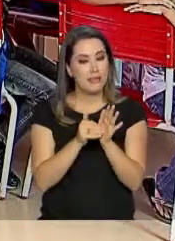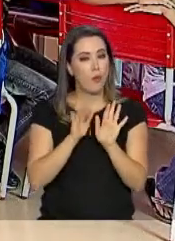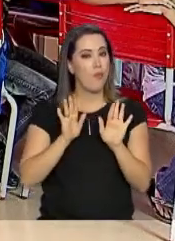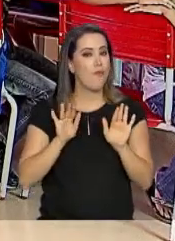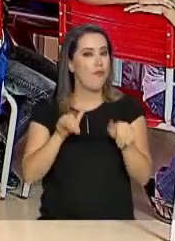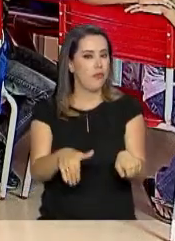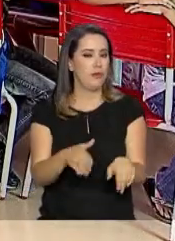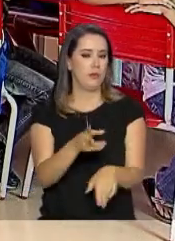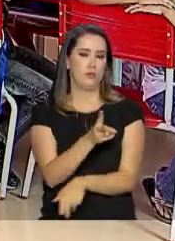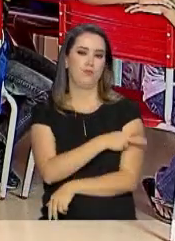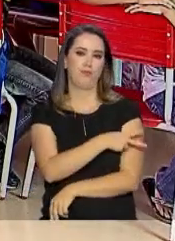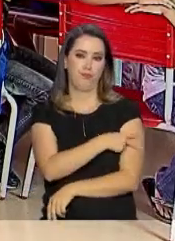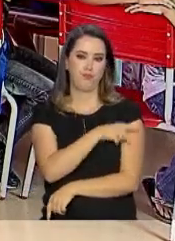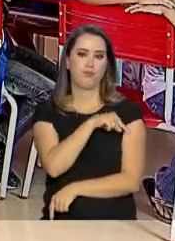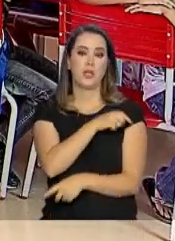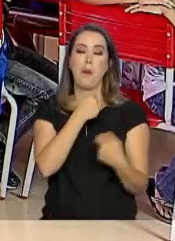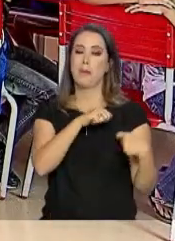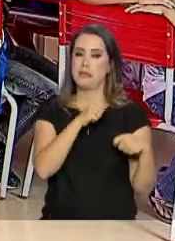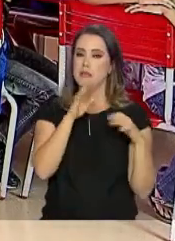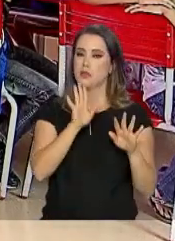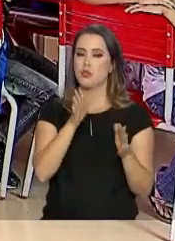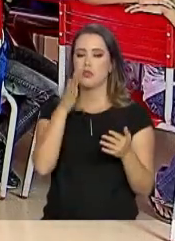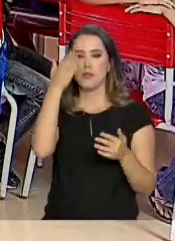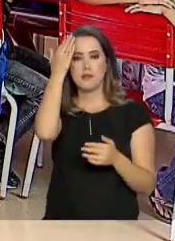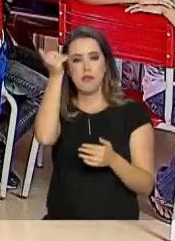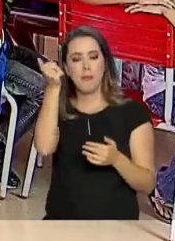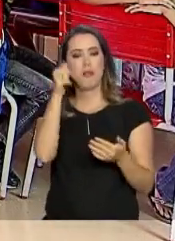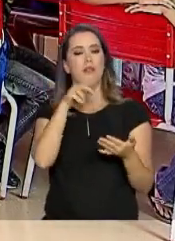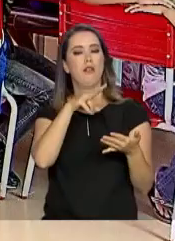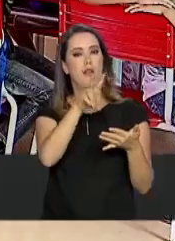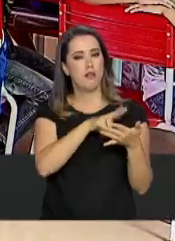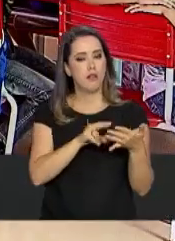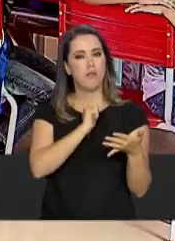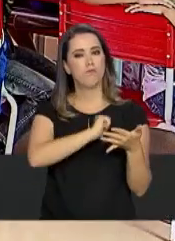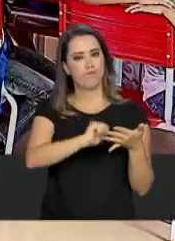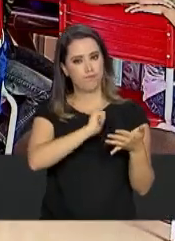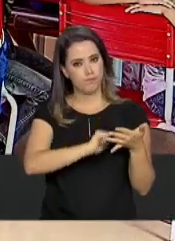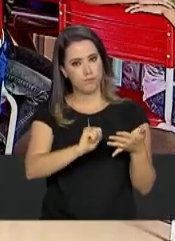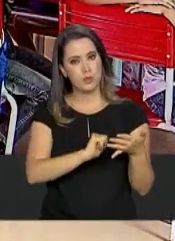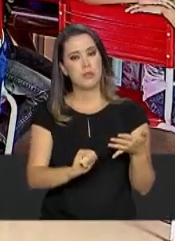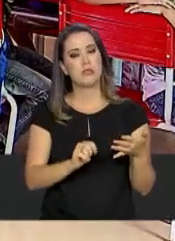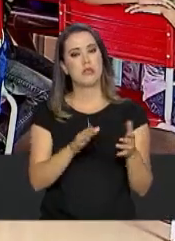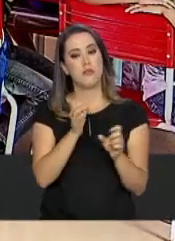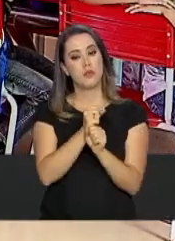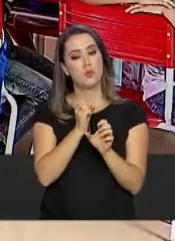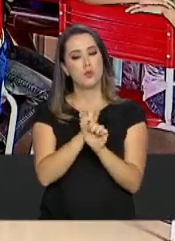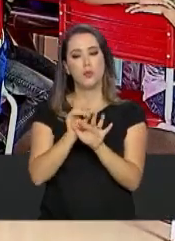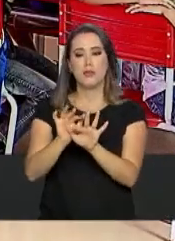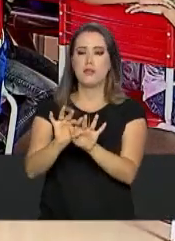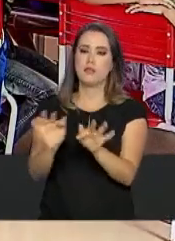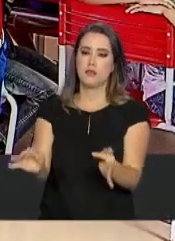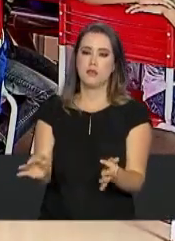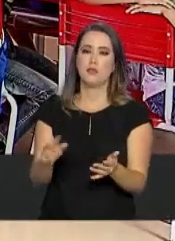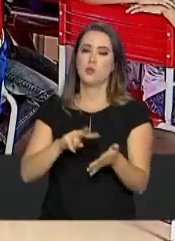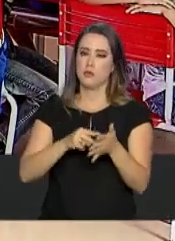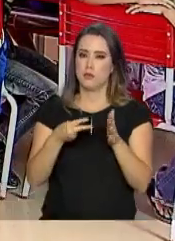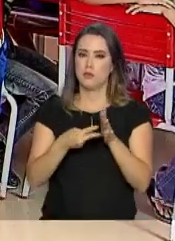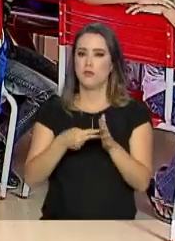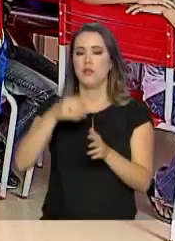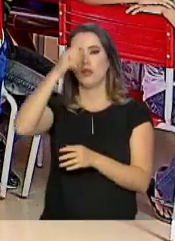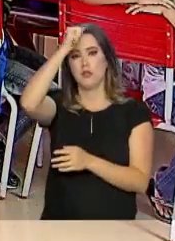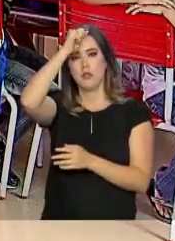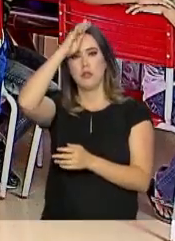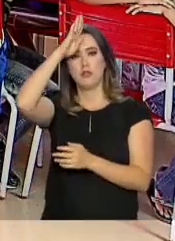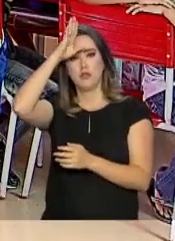as crianças saibam ler e escrever e fazer contas simples ou seja estejam alfabetizadas mas